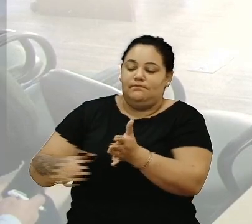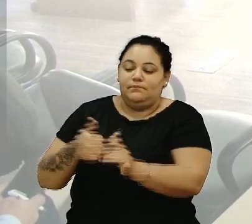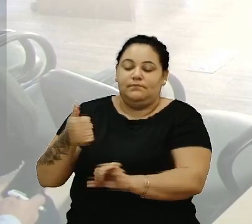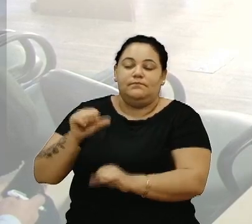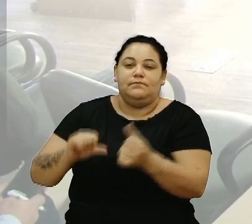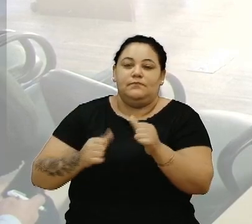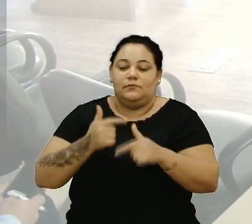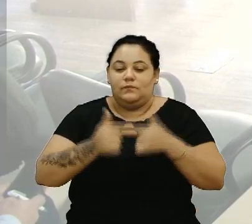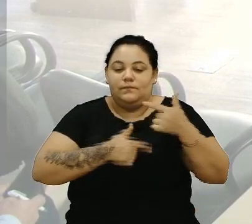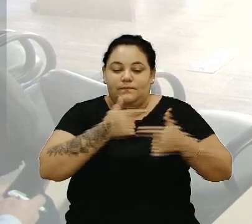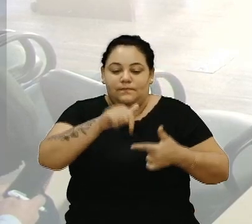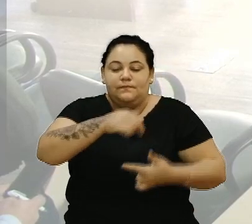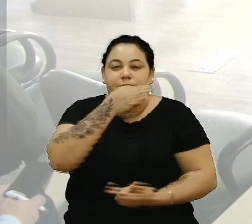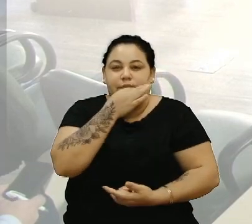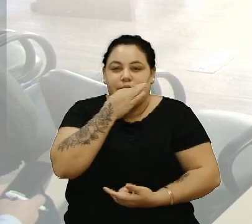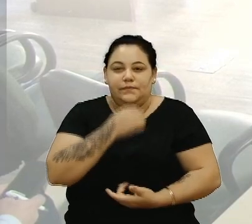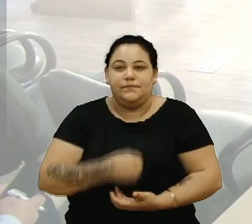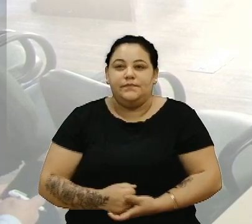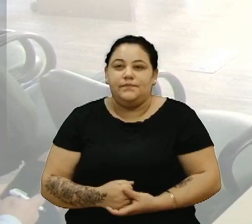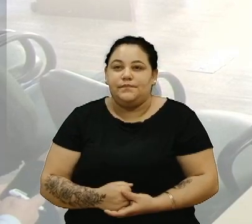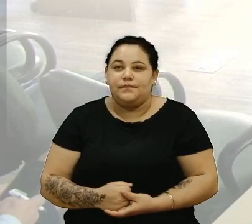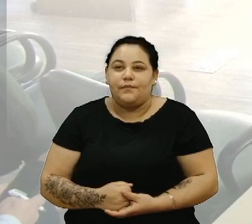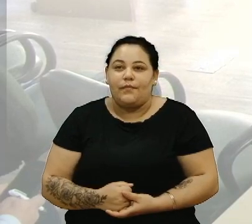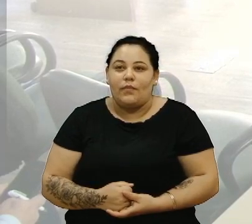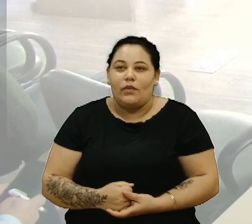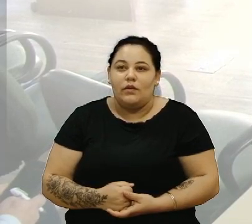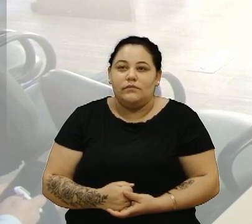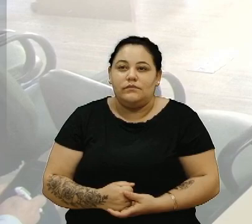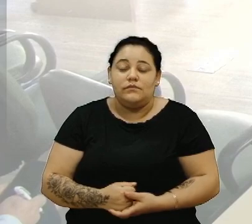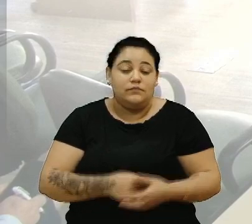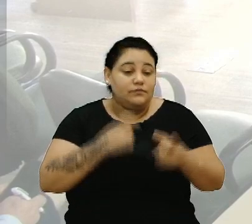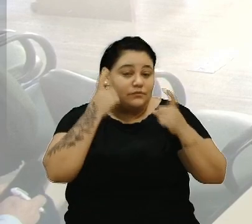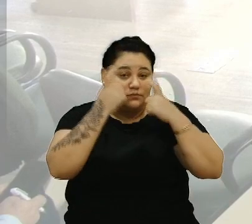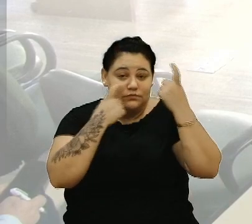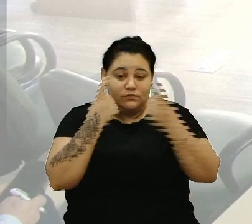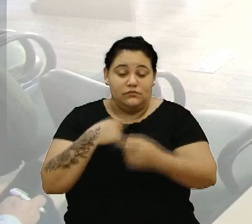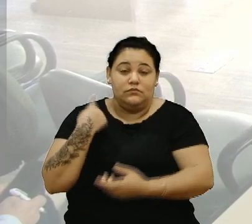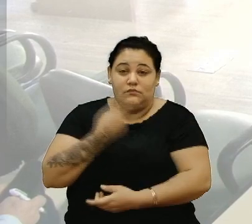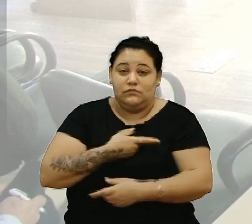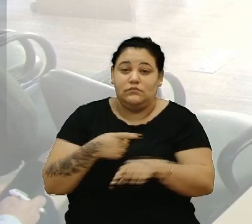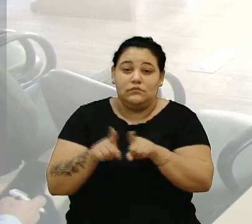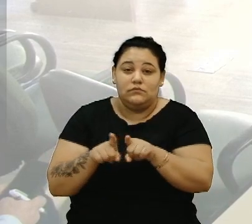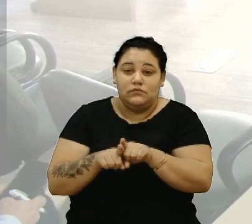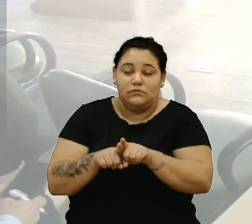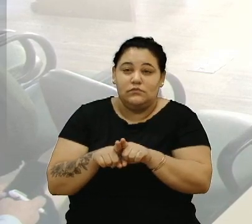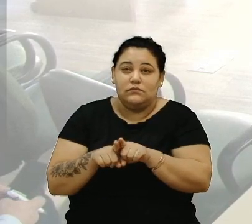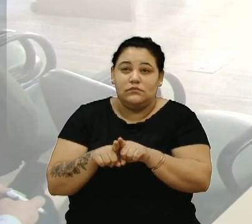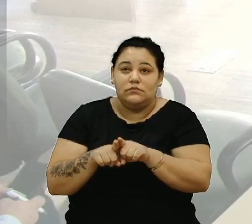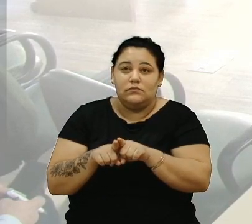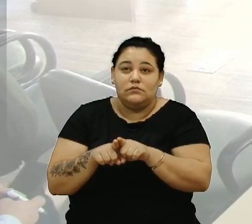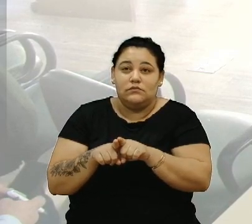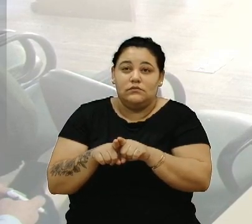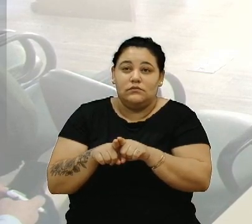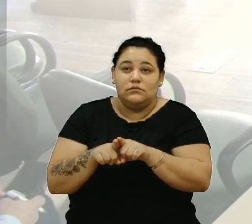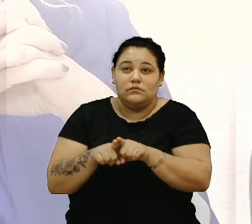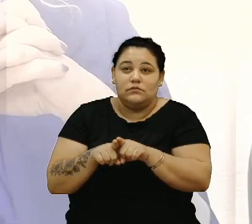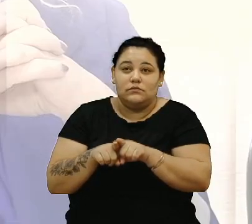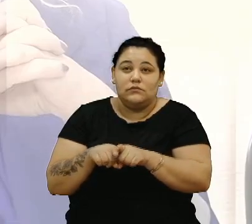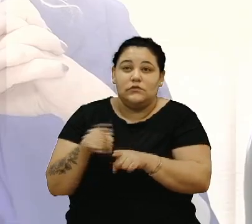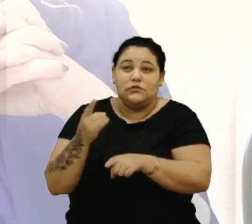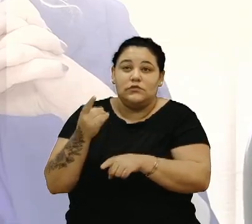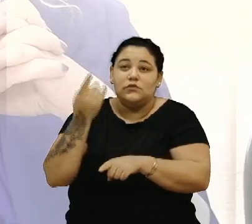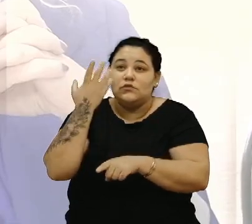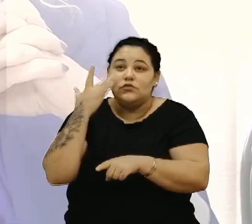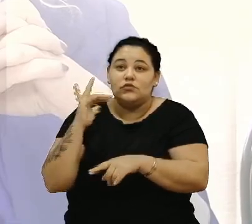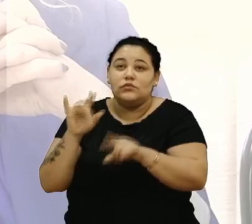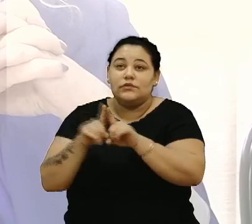em Caxias do Sul. Uma das grandes preocupações nossas sempre foi, e nos últimos dias,